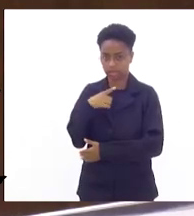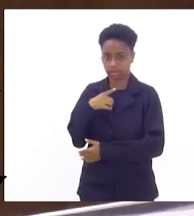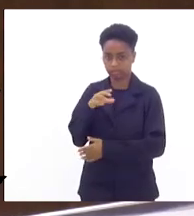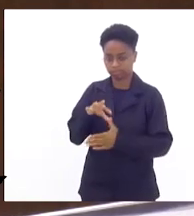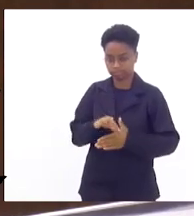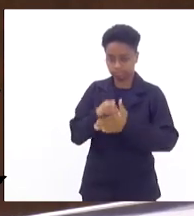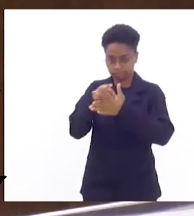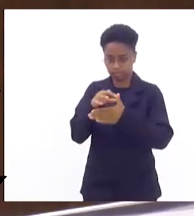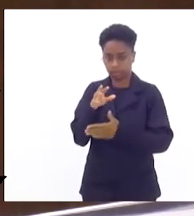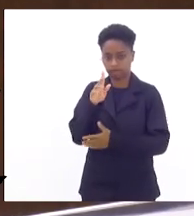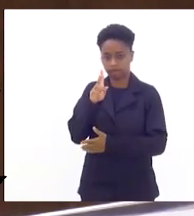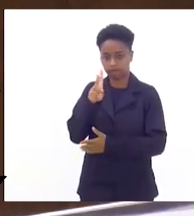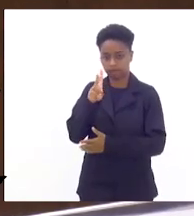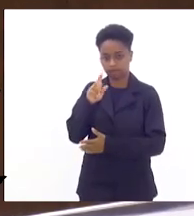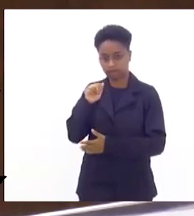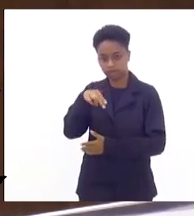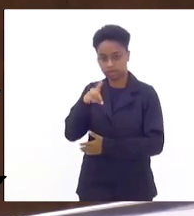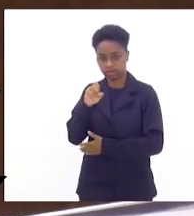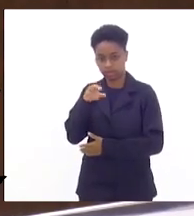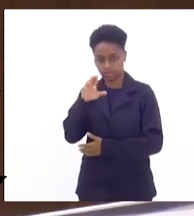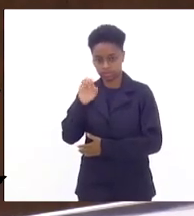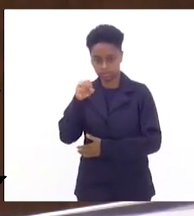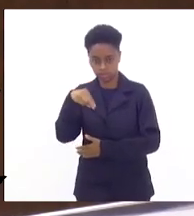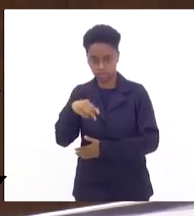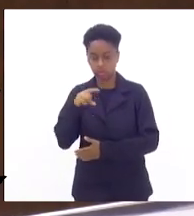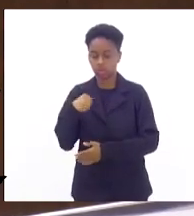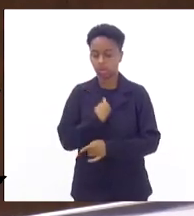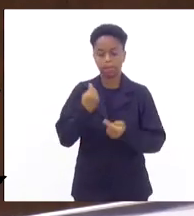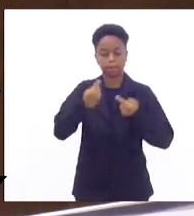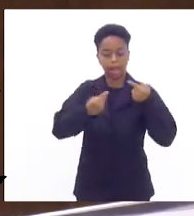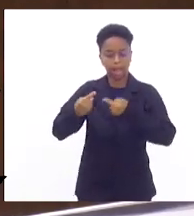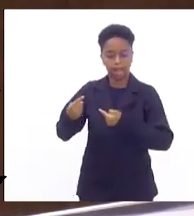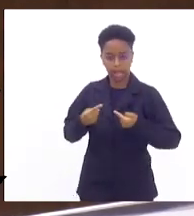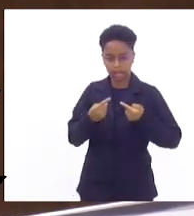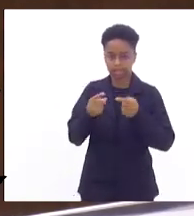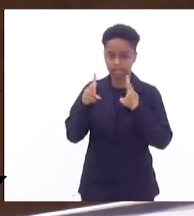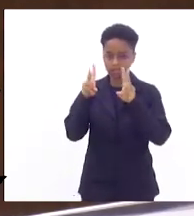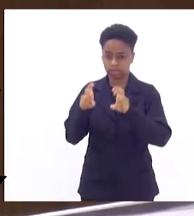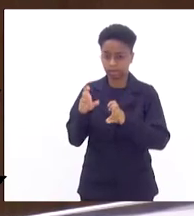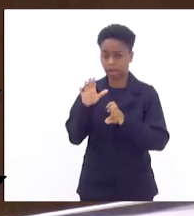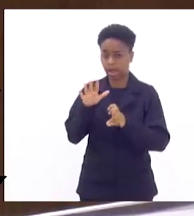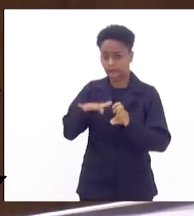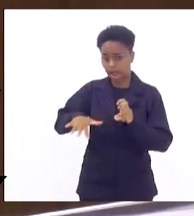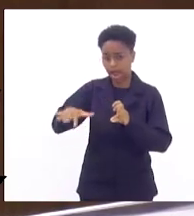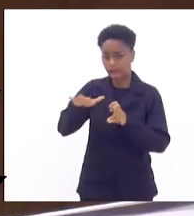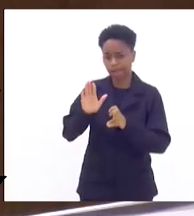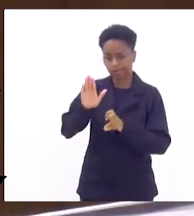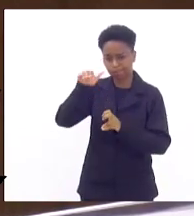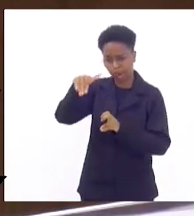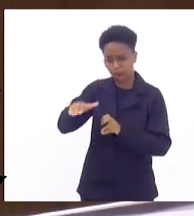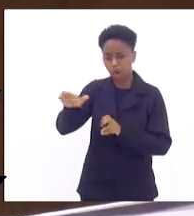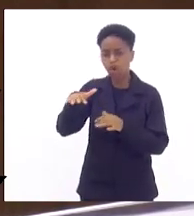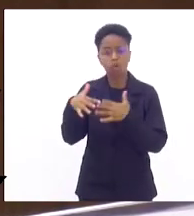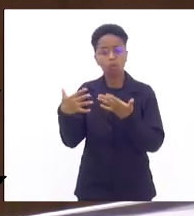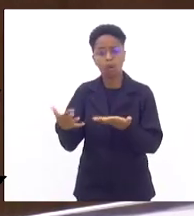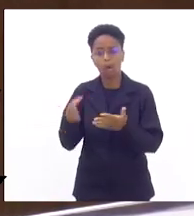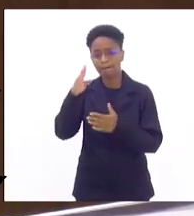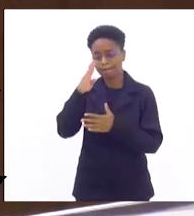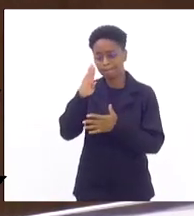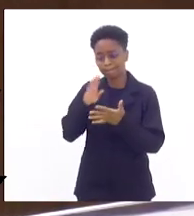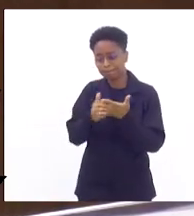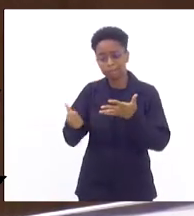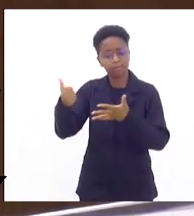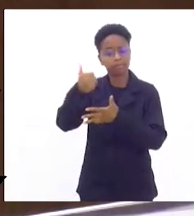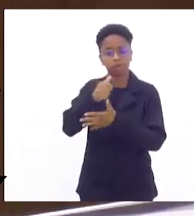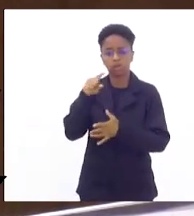gente tem feito uma discussão muito firme, dentro dos critérios de área irregular, quais são as prioridades para a gente, de fato, fazer o